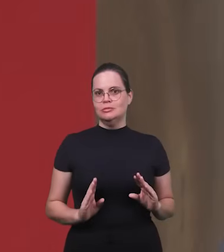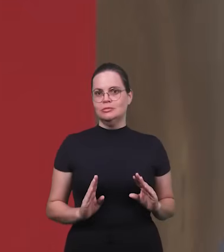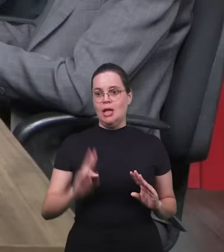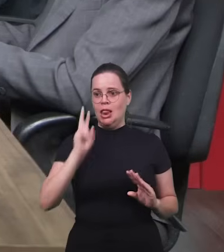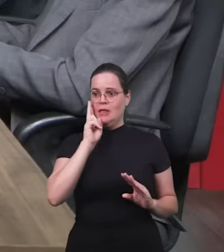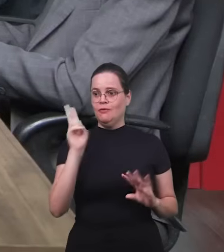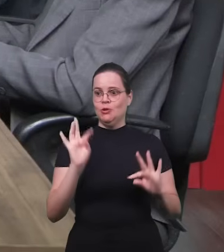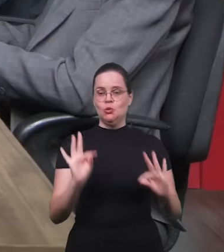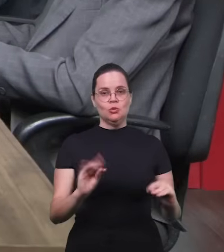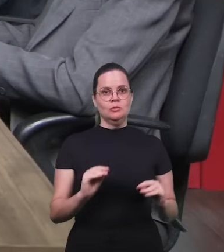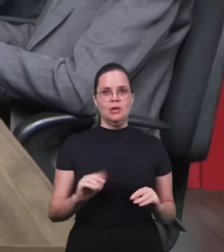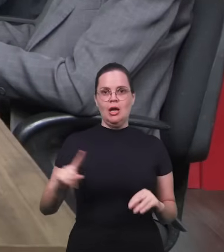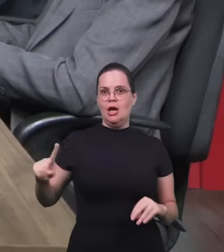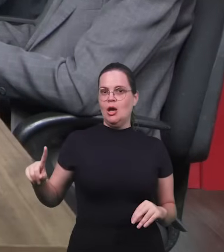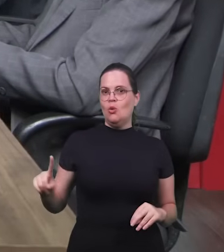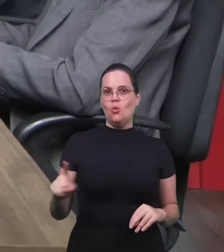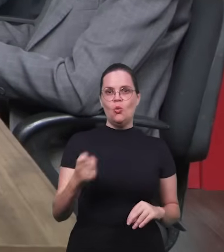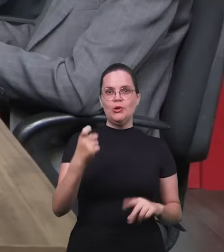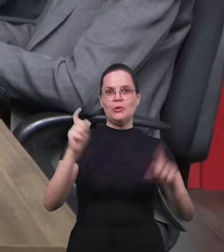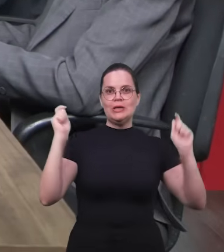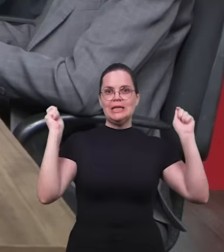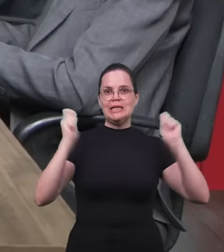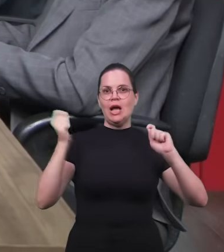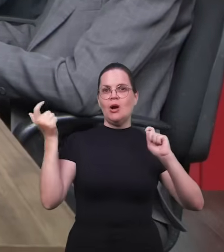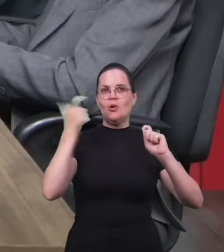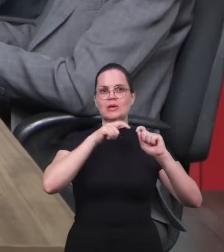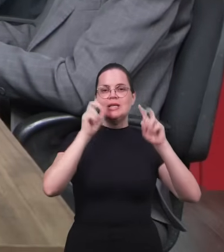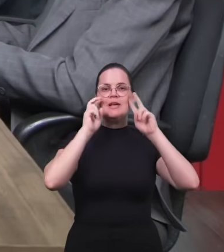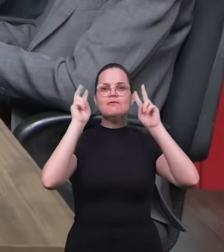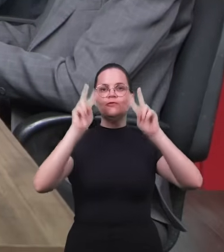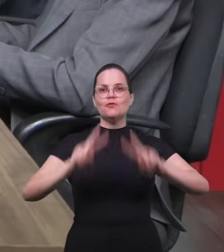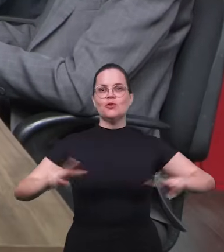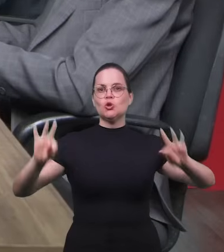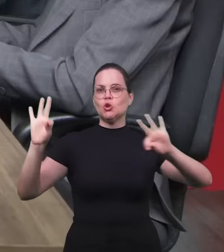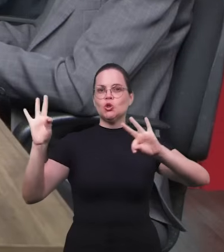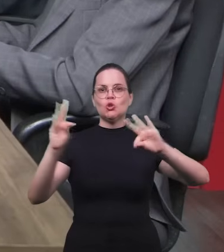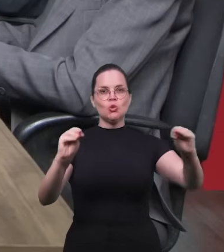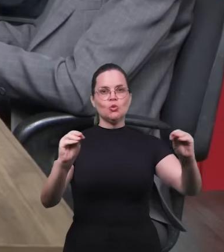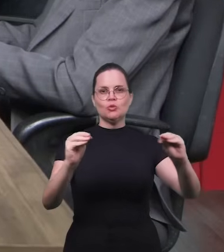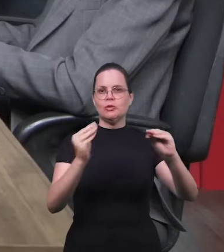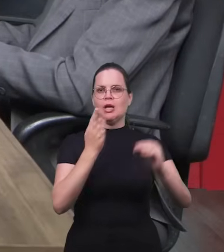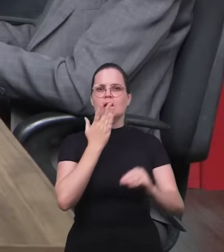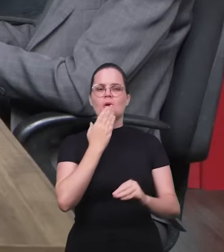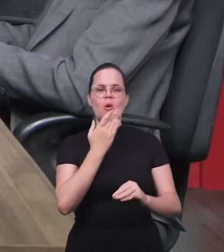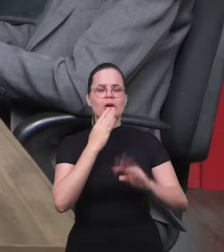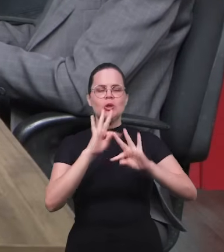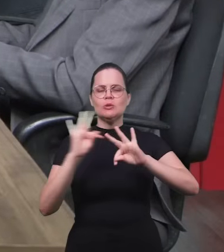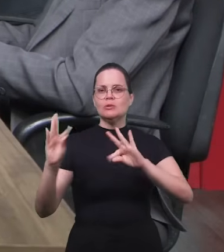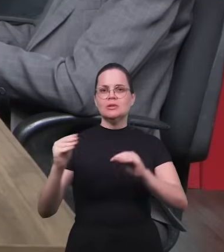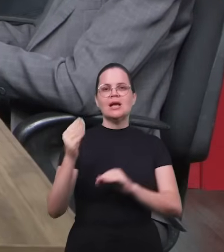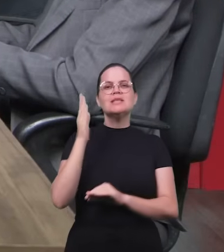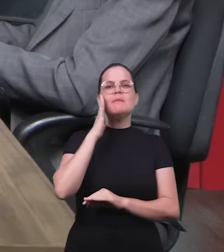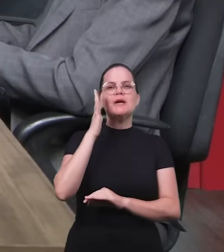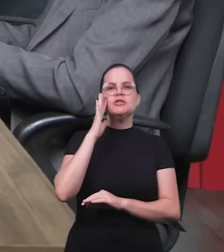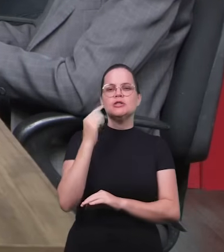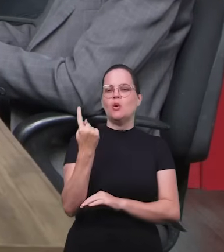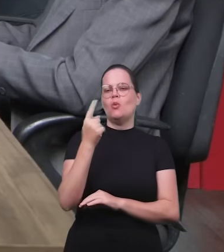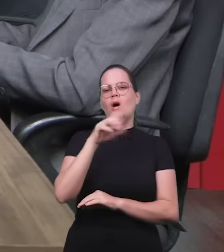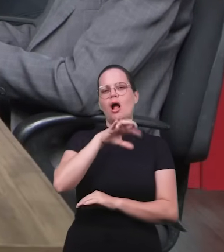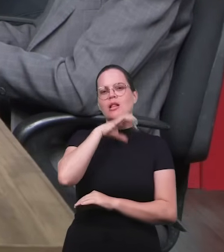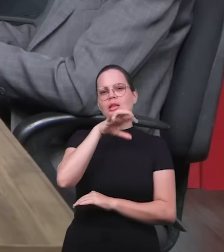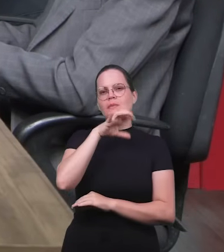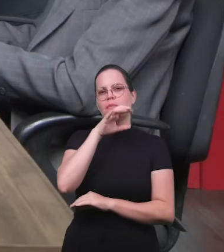Ele é o único que consegue visualizar todas as coisas, né? Exato. Porque você imagina um animal que enxerga só